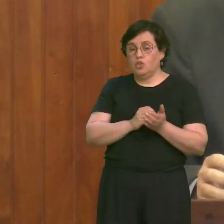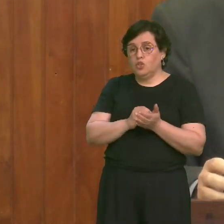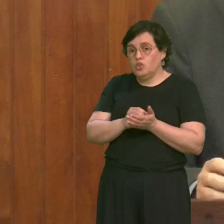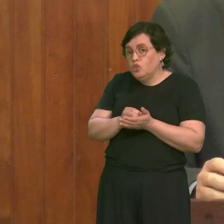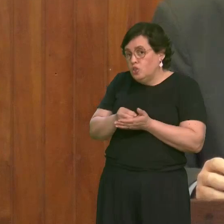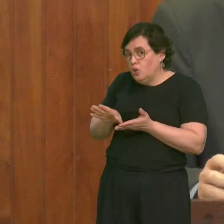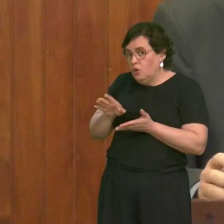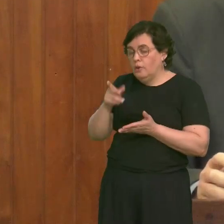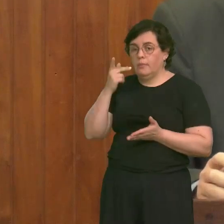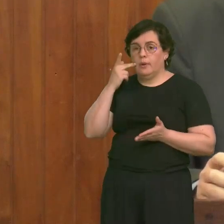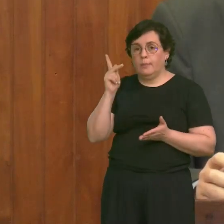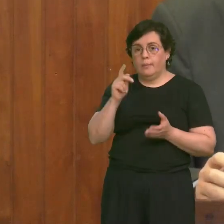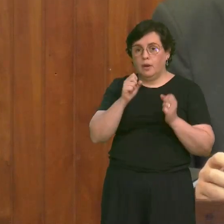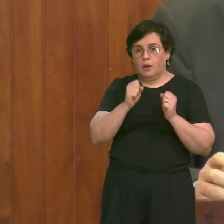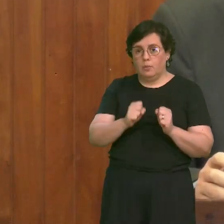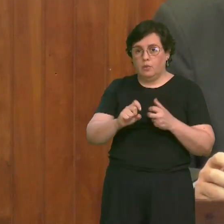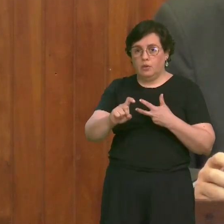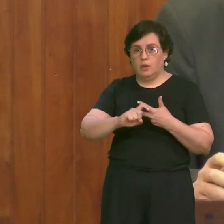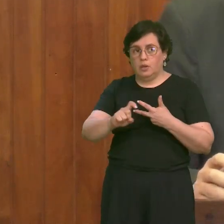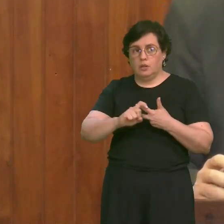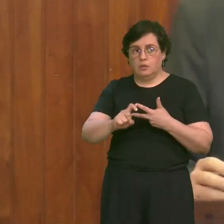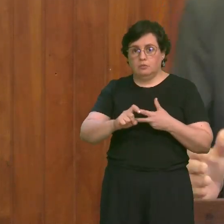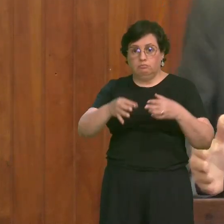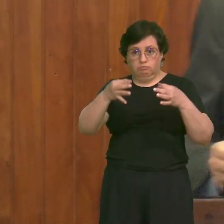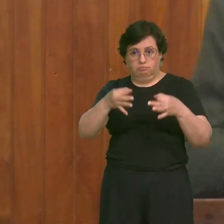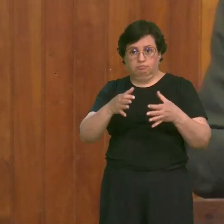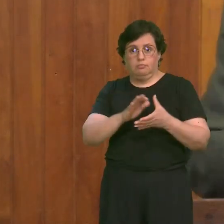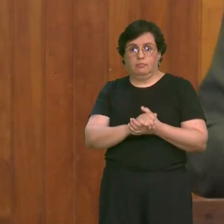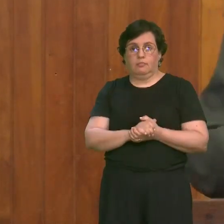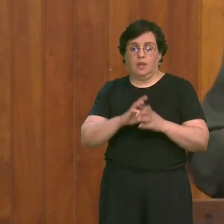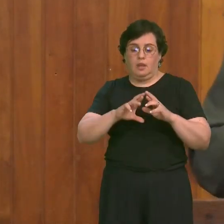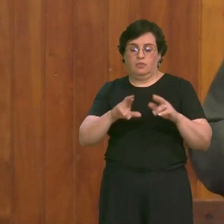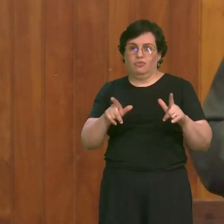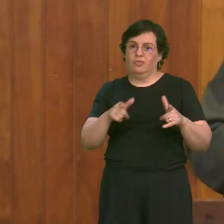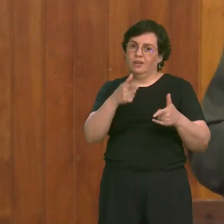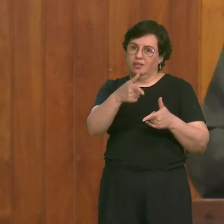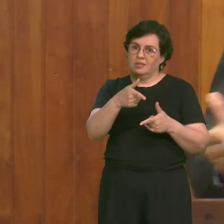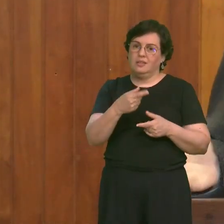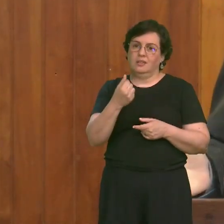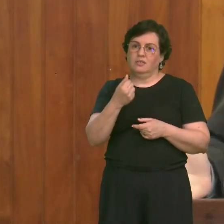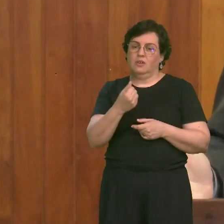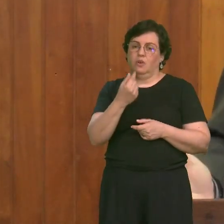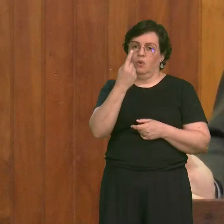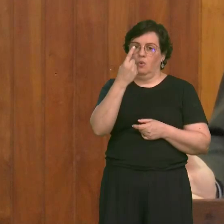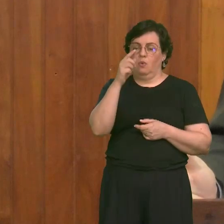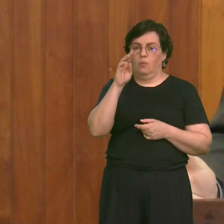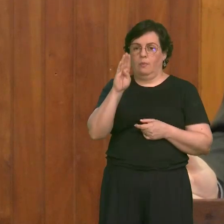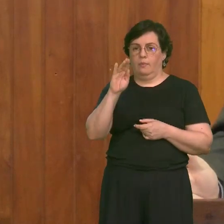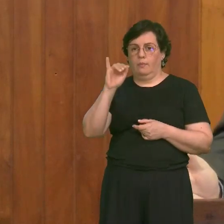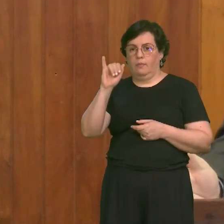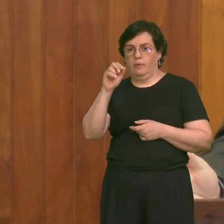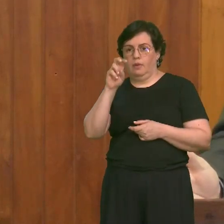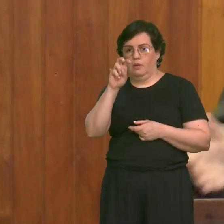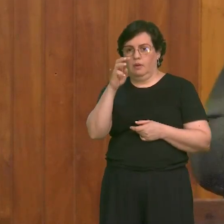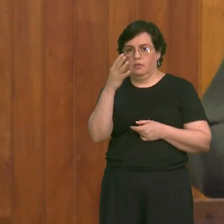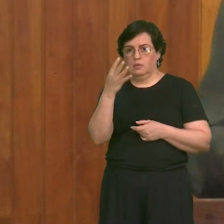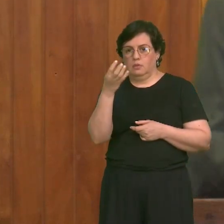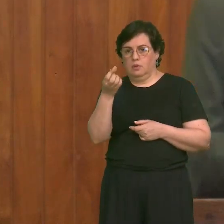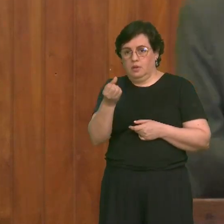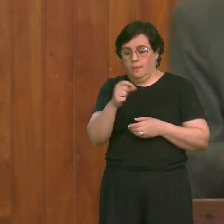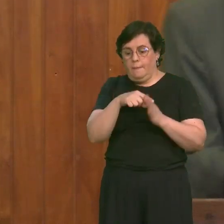para o poder executivo de fato arbitrar a diferença 1 bilhão 546 milhões